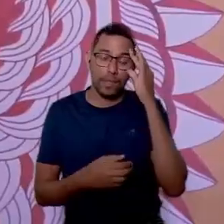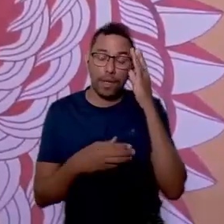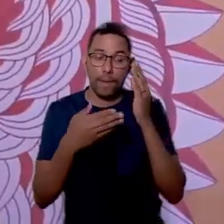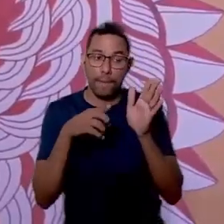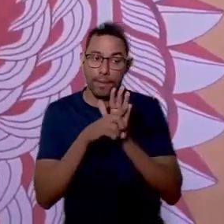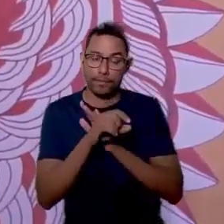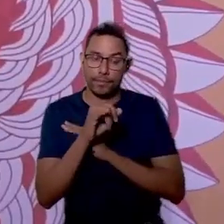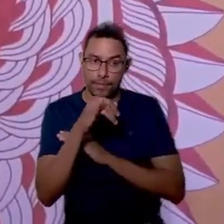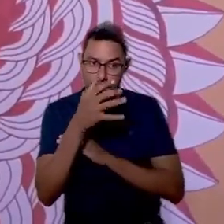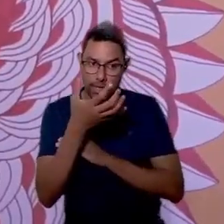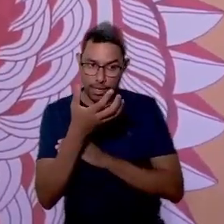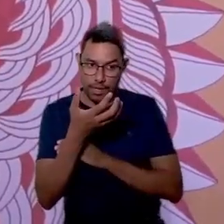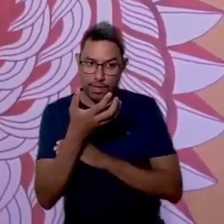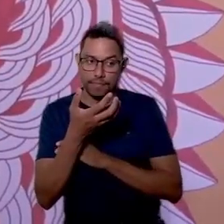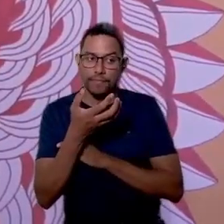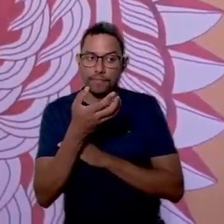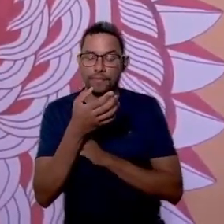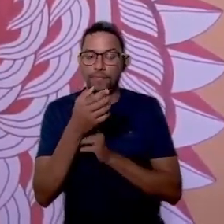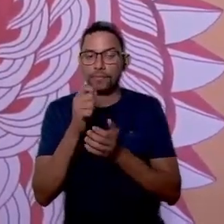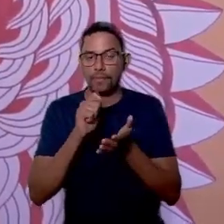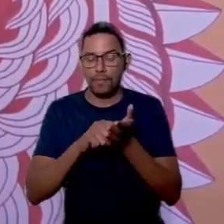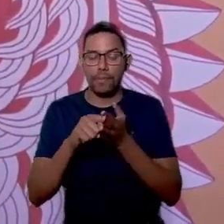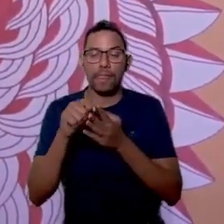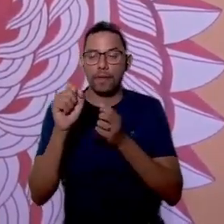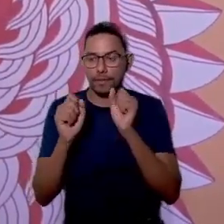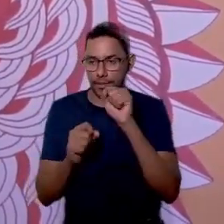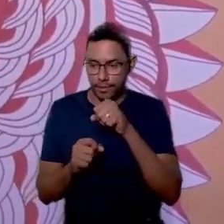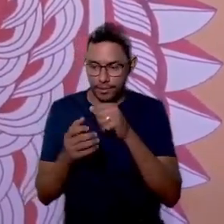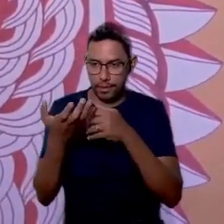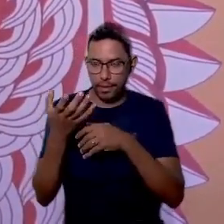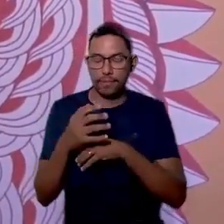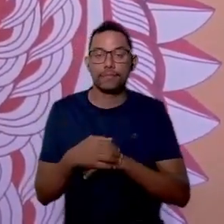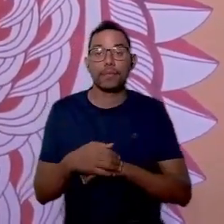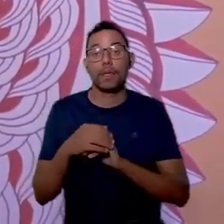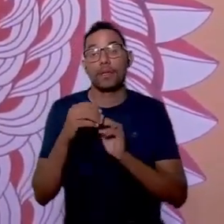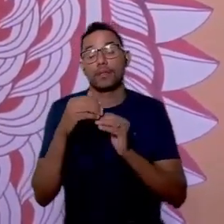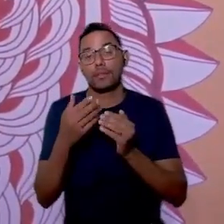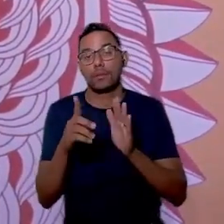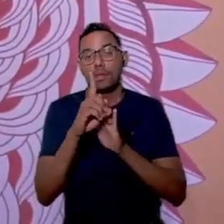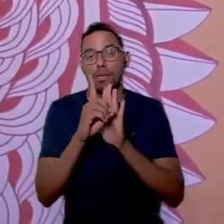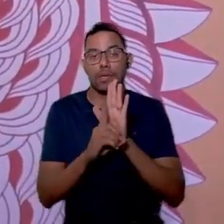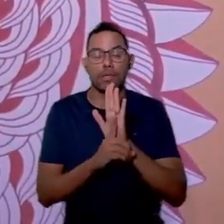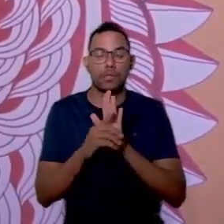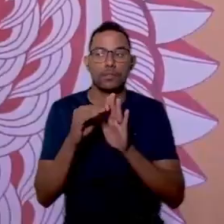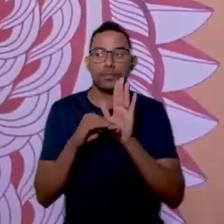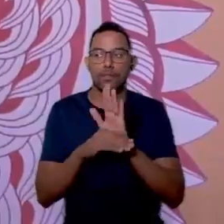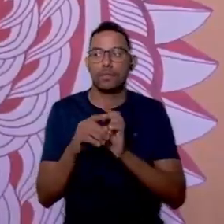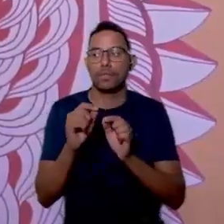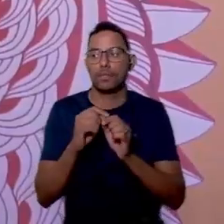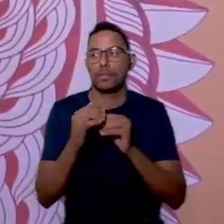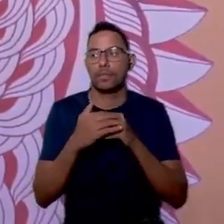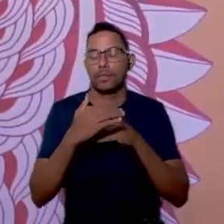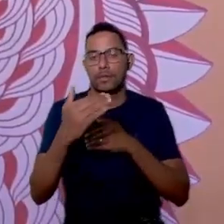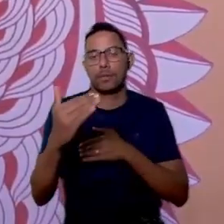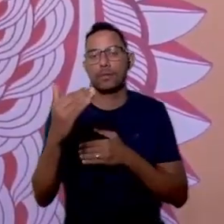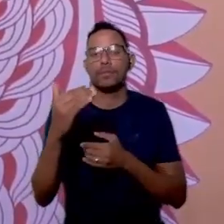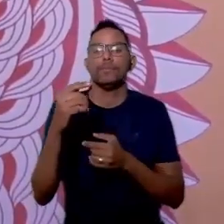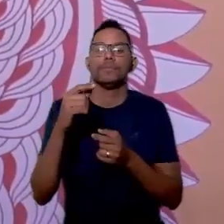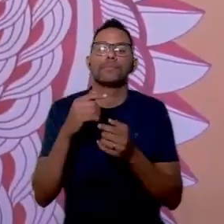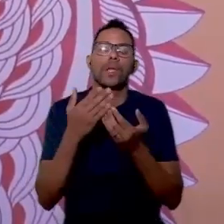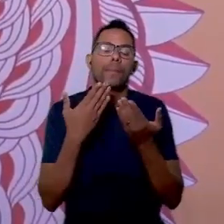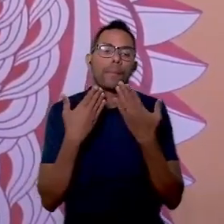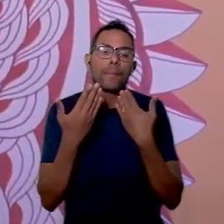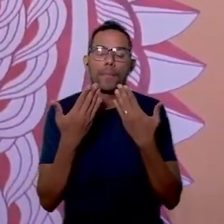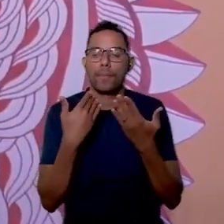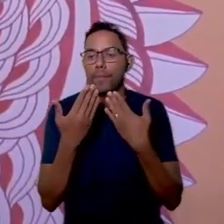que isso aconteça. Então, o ponto inicial dessa nacionalização foi esse decreto, que nos permitiu fazer isso. A partir daí, nós começamos a fazer